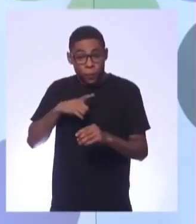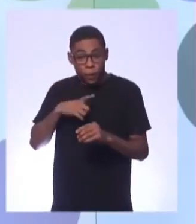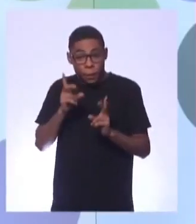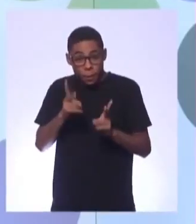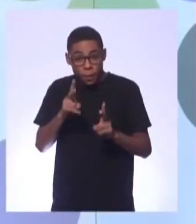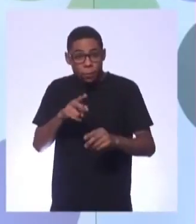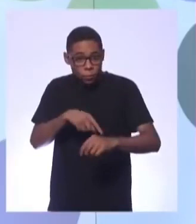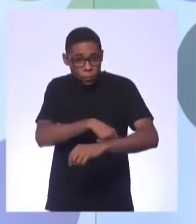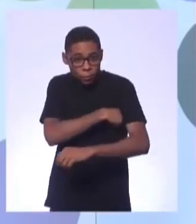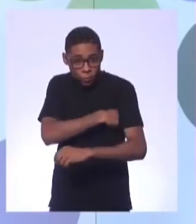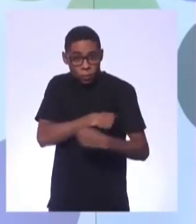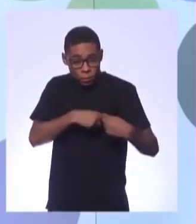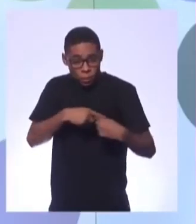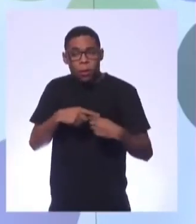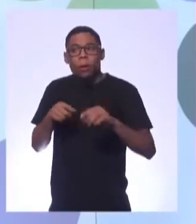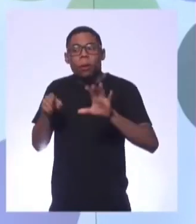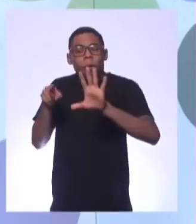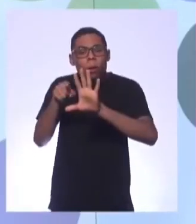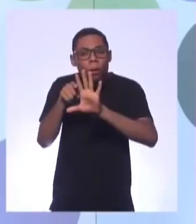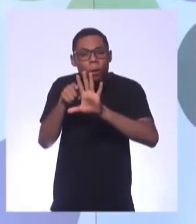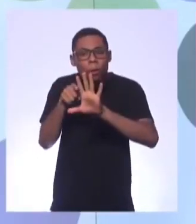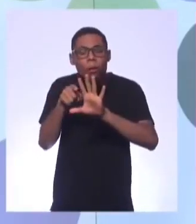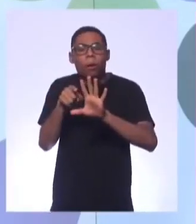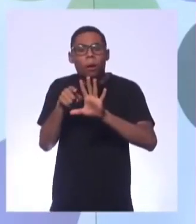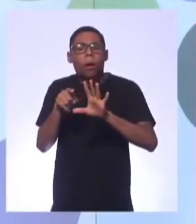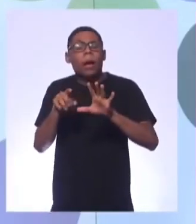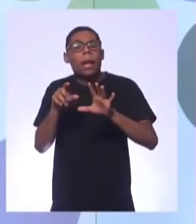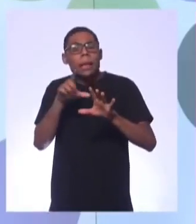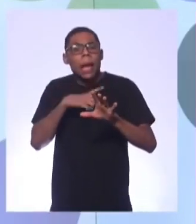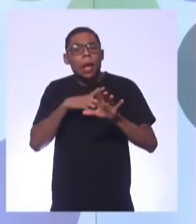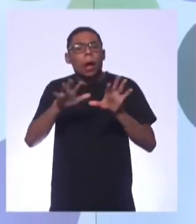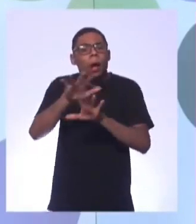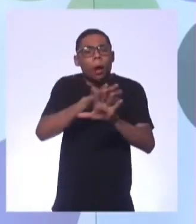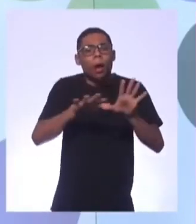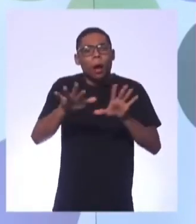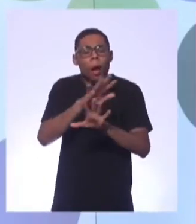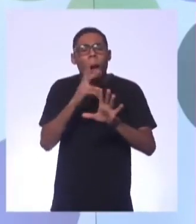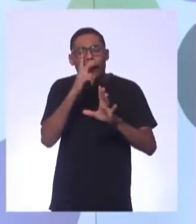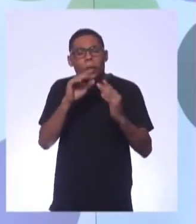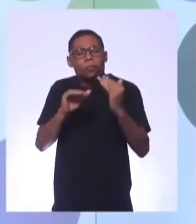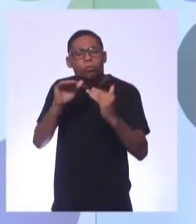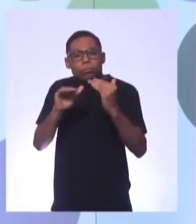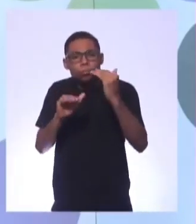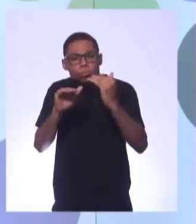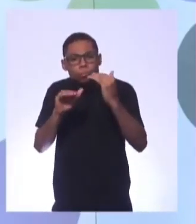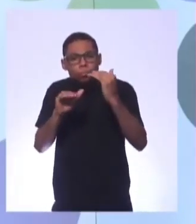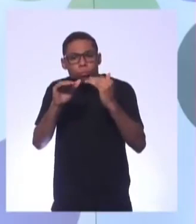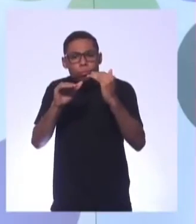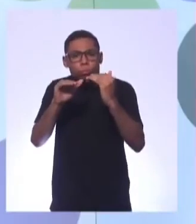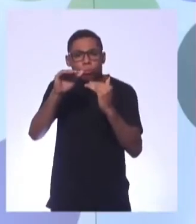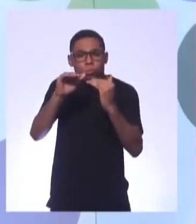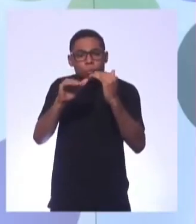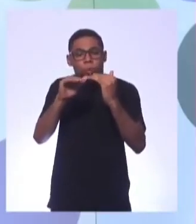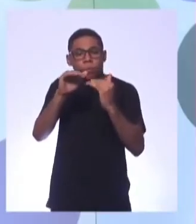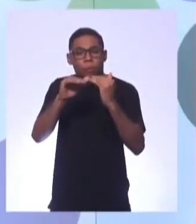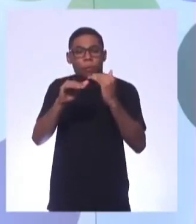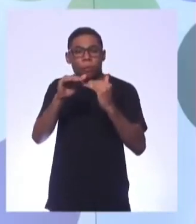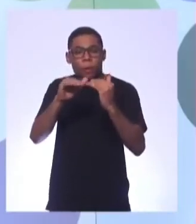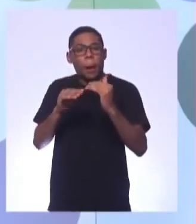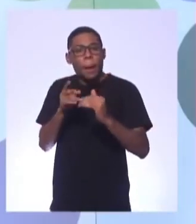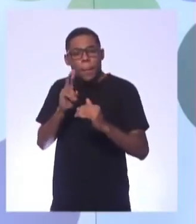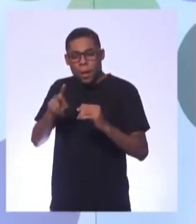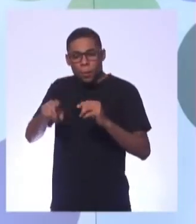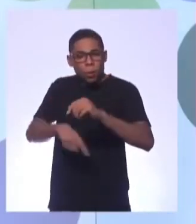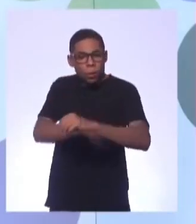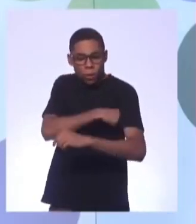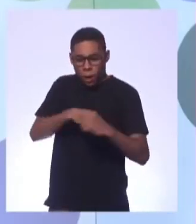em contato, né, precisa um tempo para essa agitação também, né, atingir ali as moléculas do líquido que contém no termômetro,